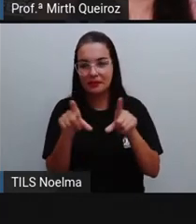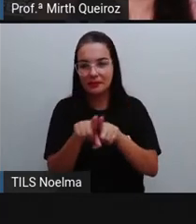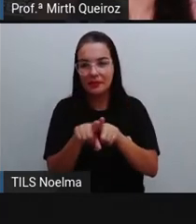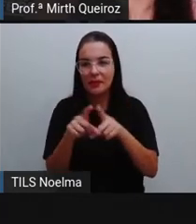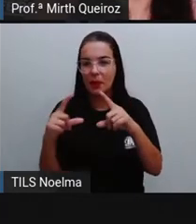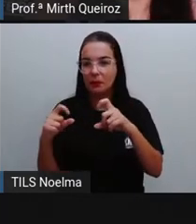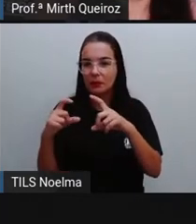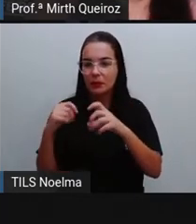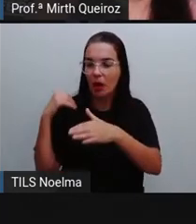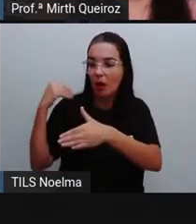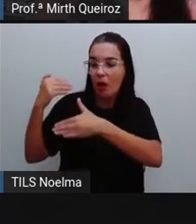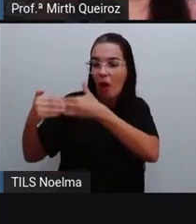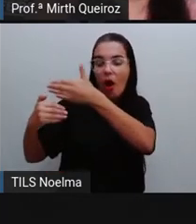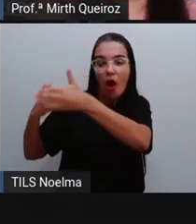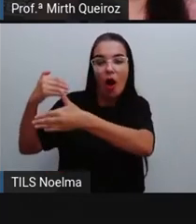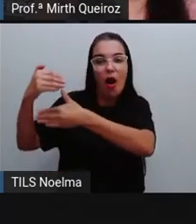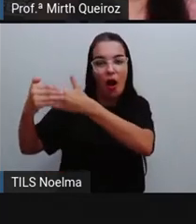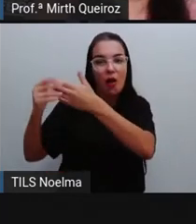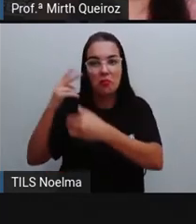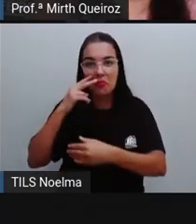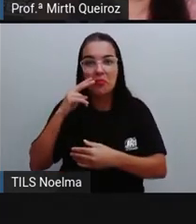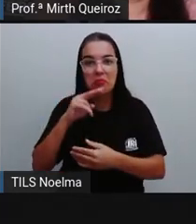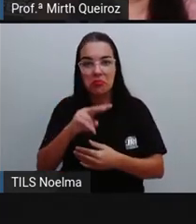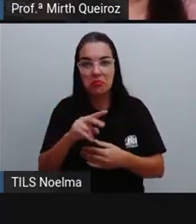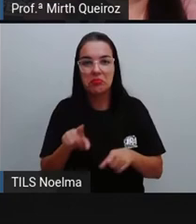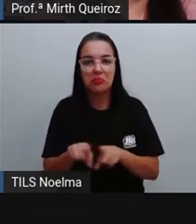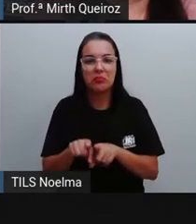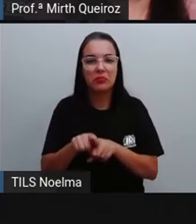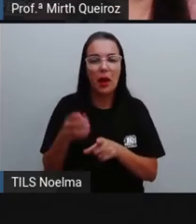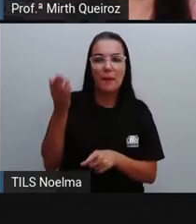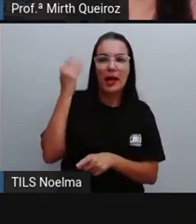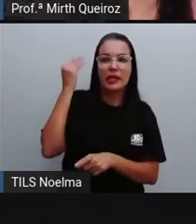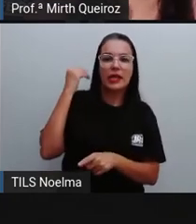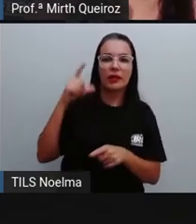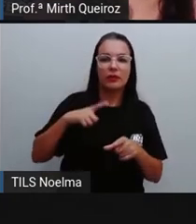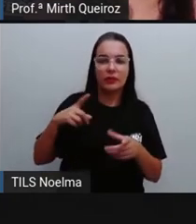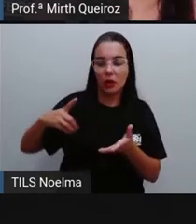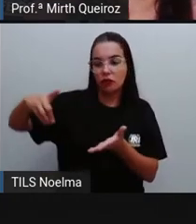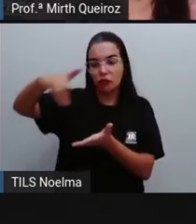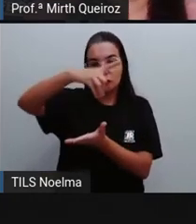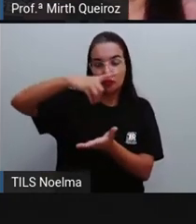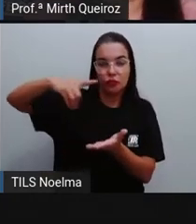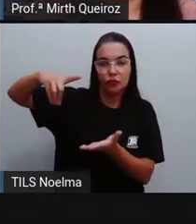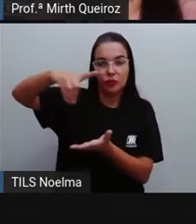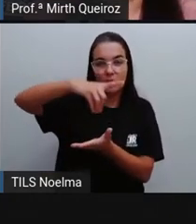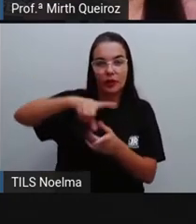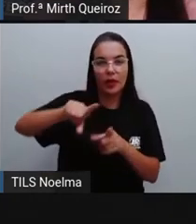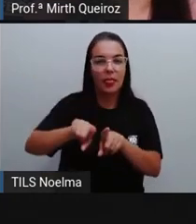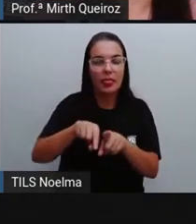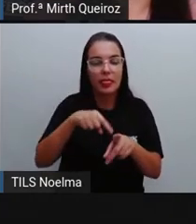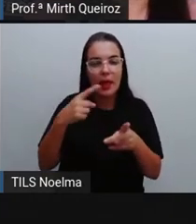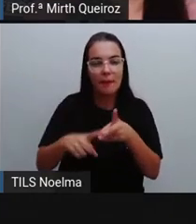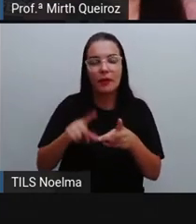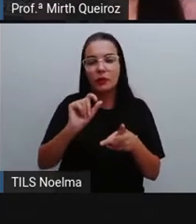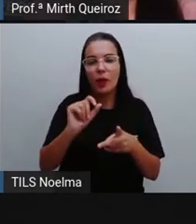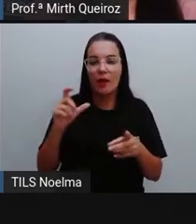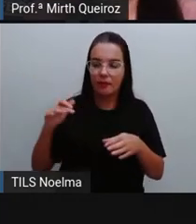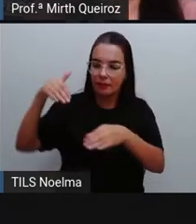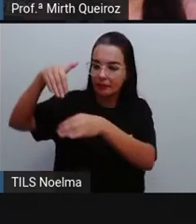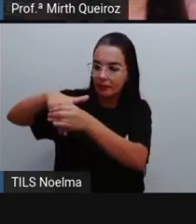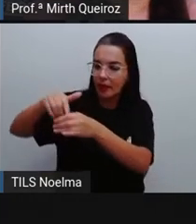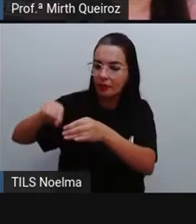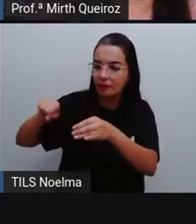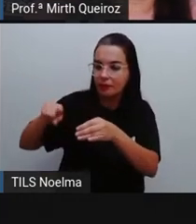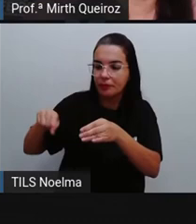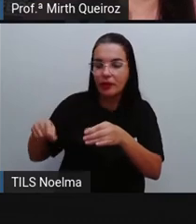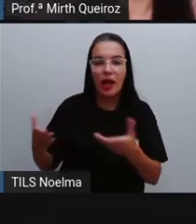rádio. Antigamente a gente tinha os discos, depois nós tivemos as fitas, os CDs, e